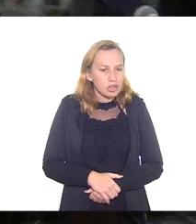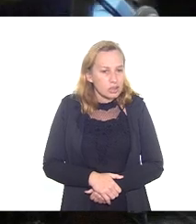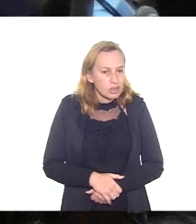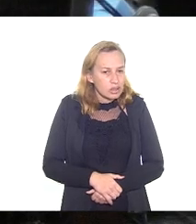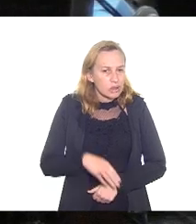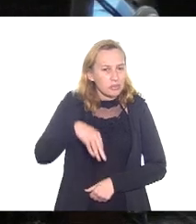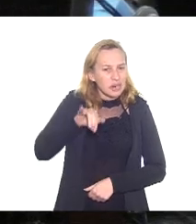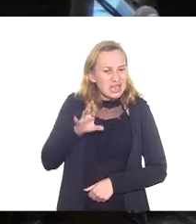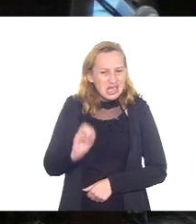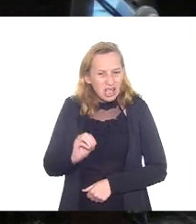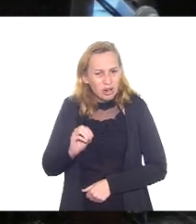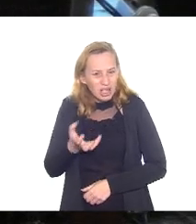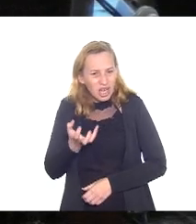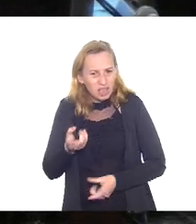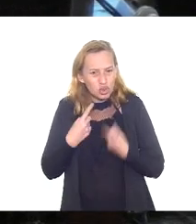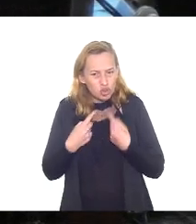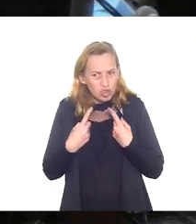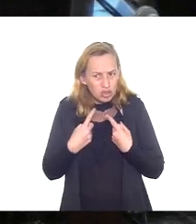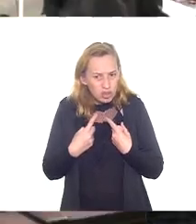Marcelo, quer discutir, Marcelo?